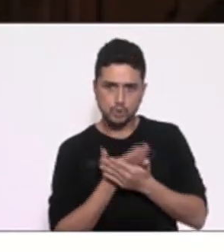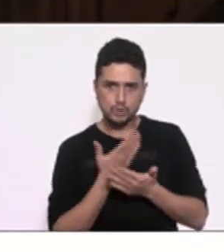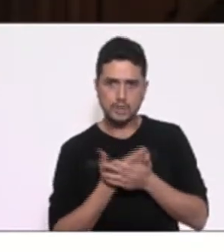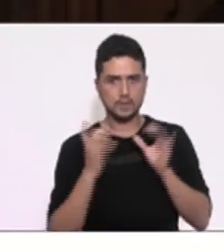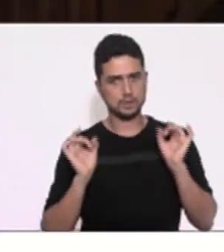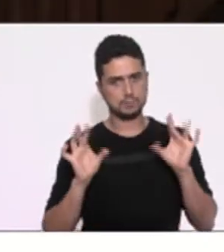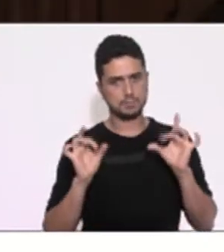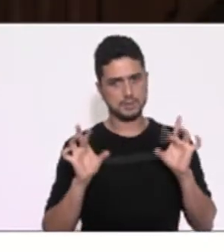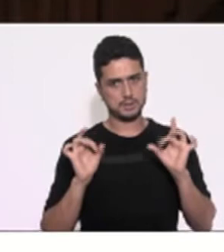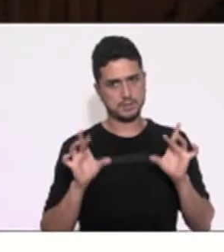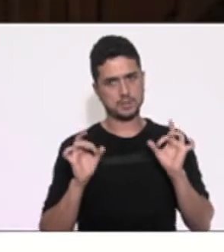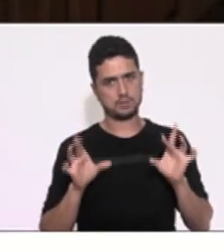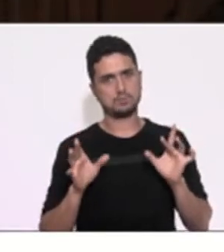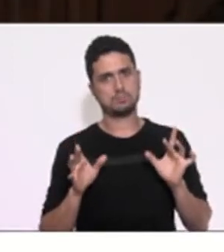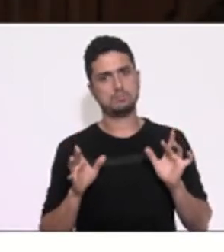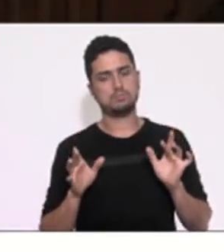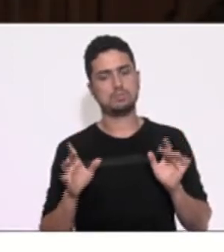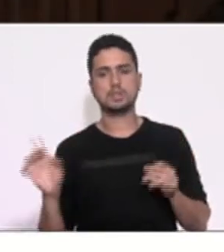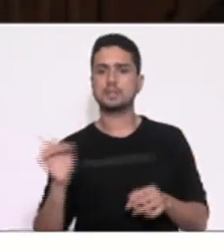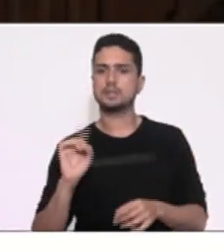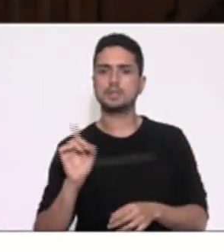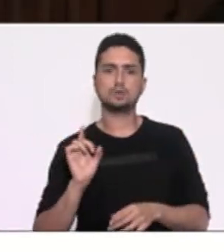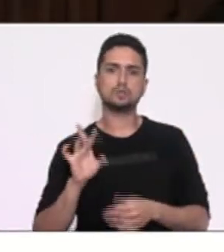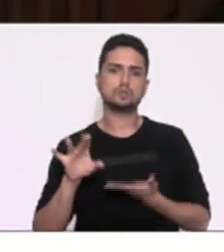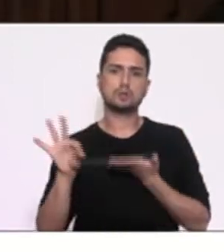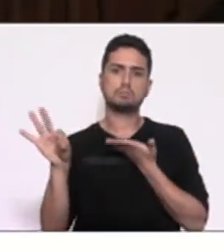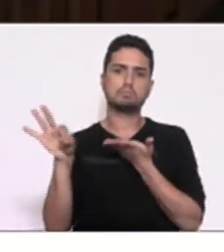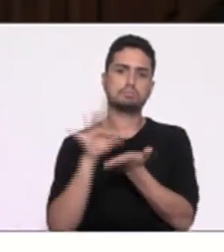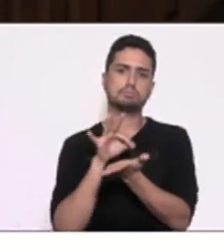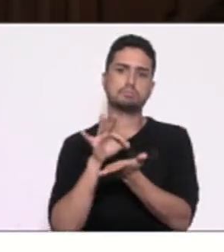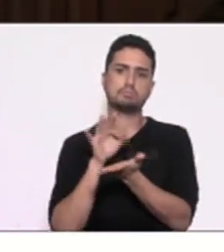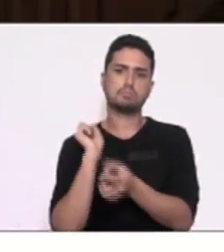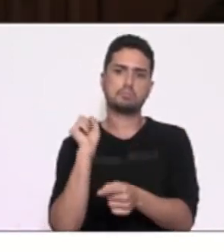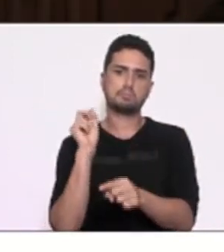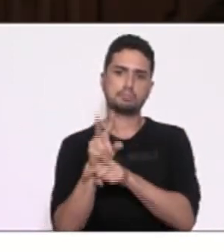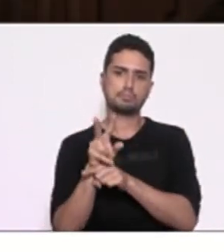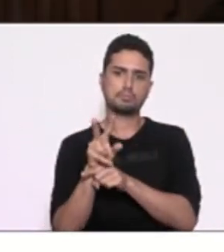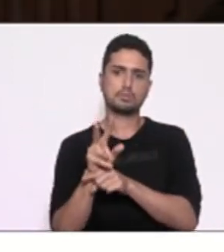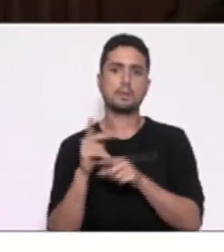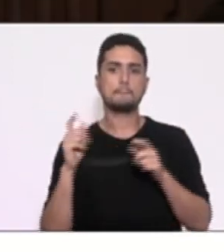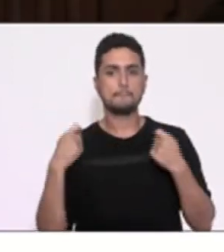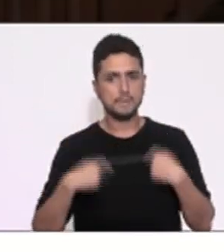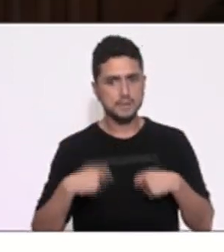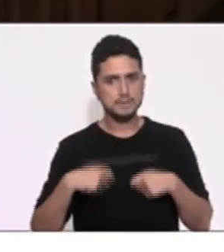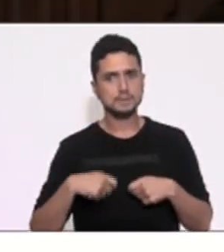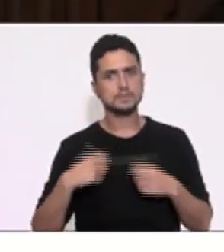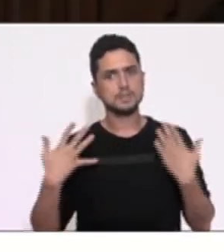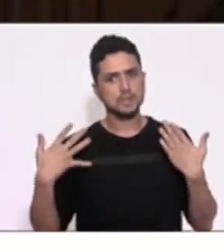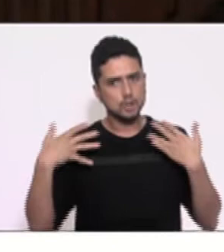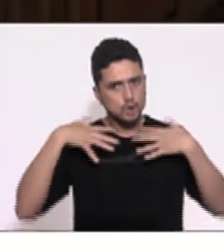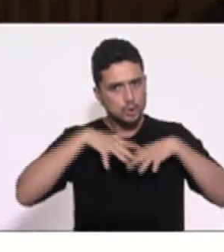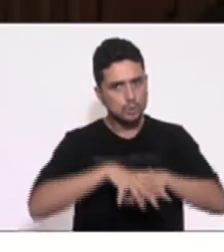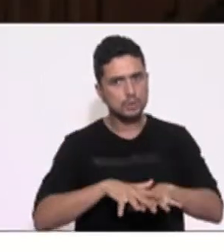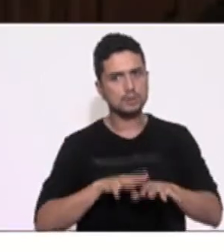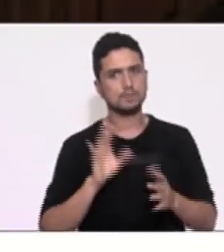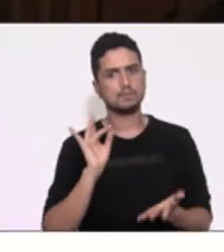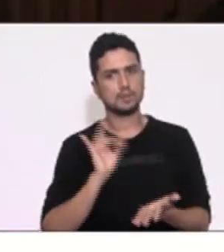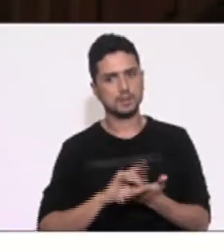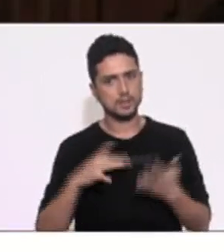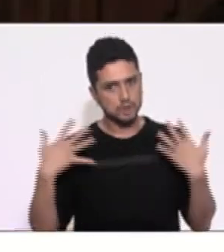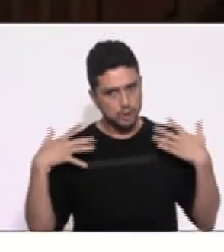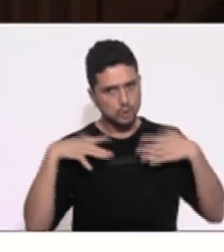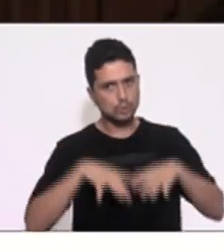sejam não apenas inscritos, integrados, mas efetivamente incluídos nas